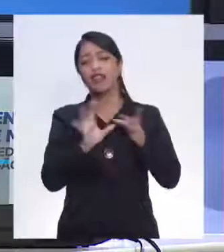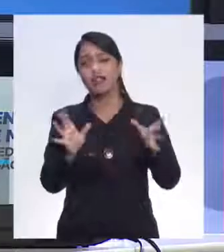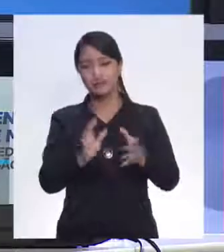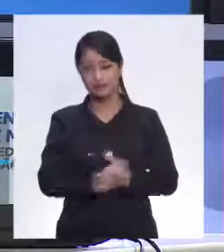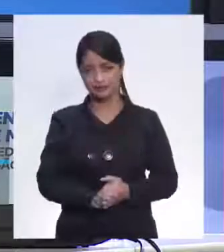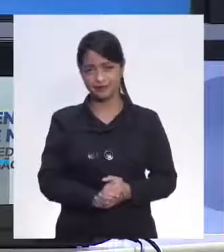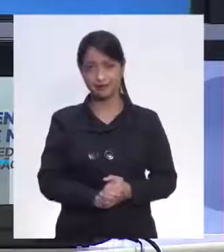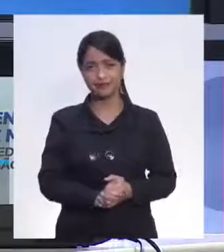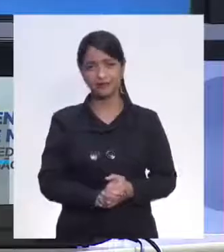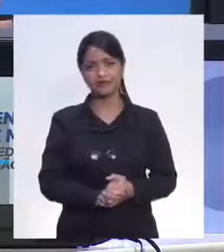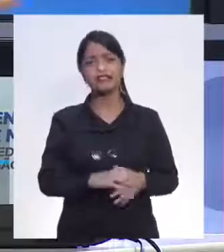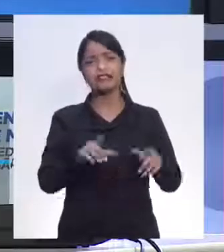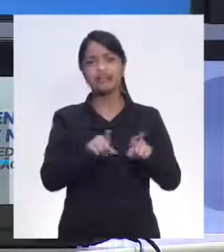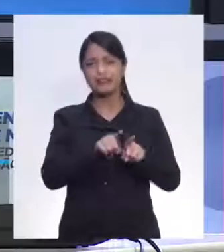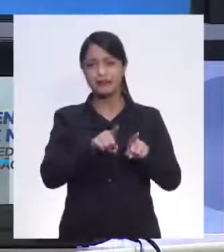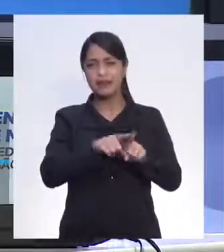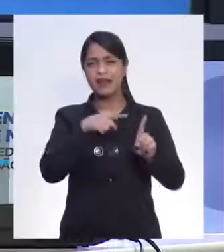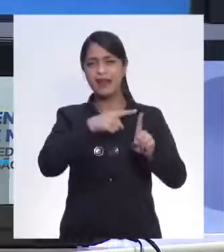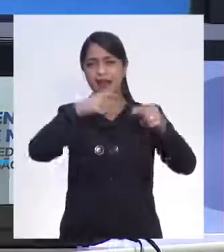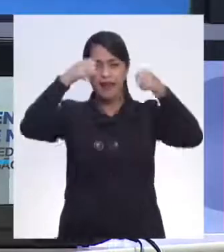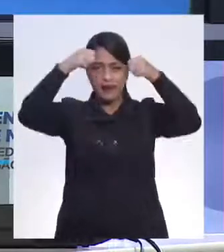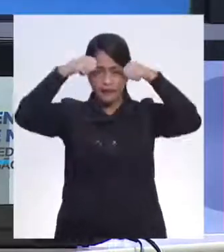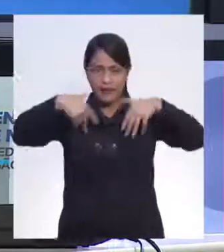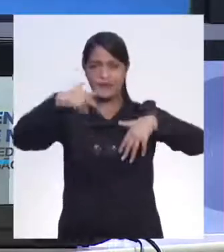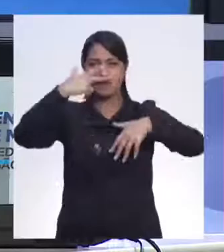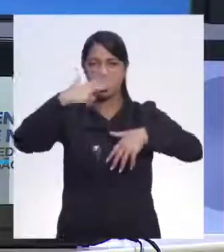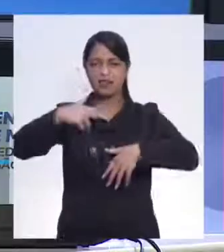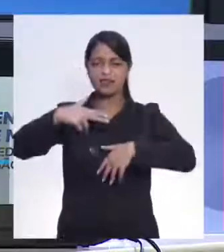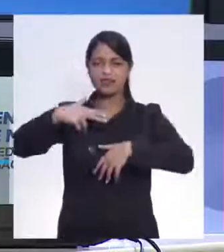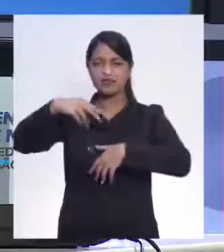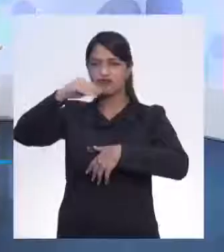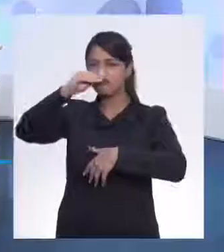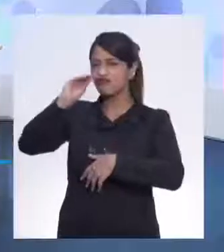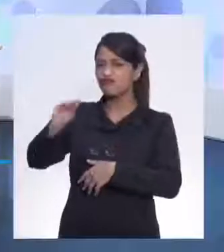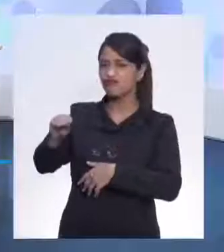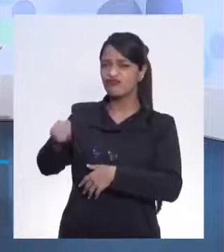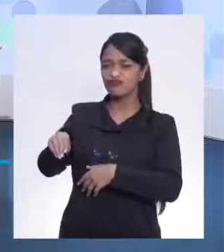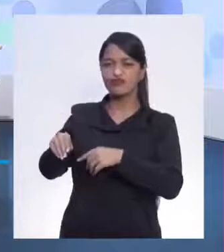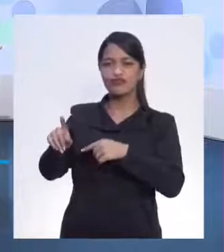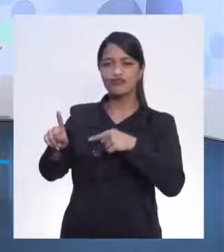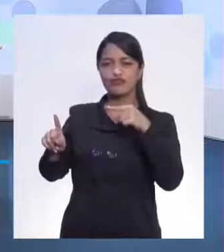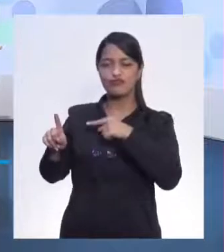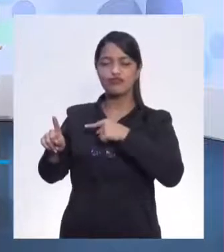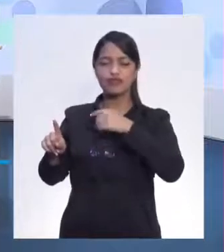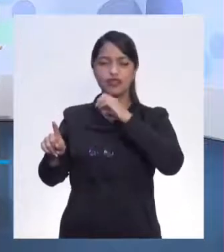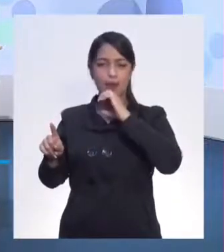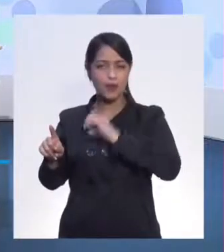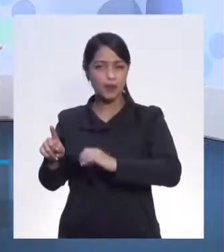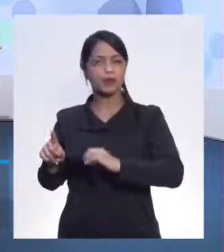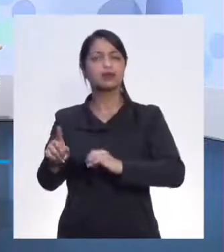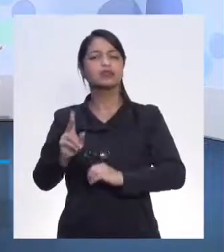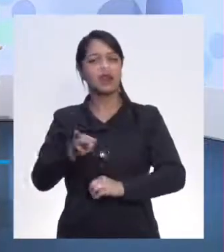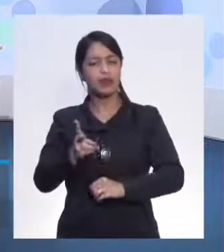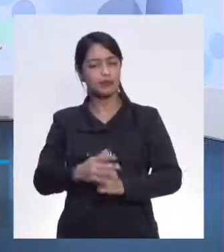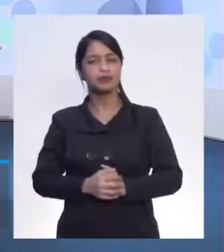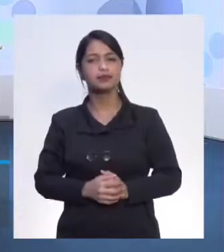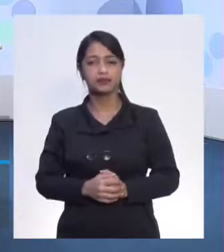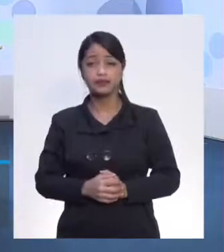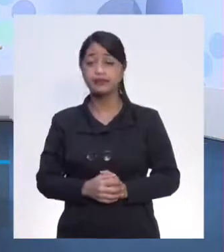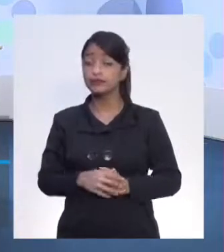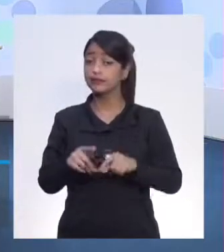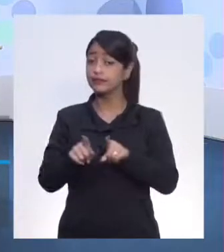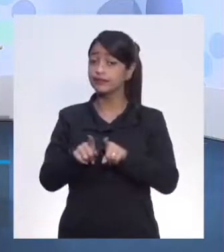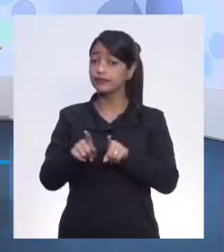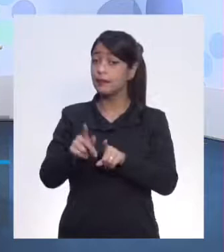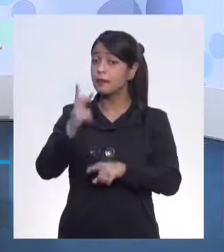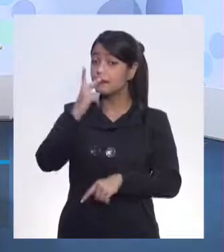faz mau caso do Sabugo lá, do Visconde, não é? Não, ela sempre faz isso, gente. E Então, parece que tem uma, não sei se eu estou